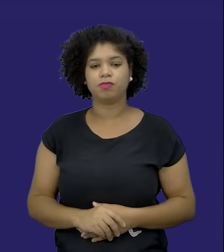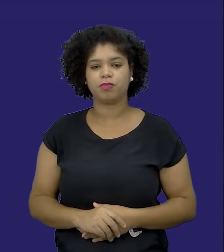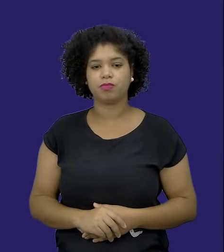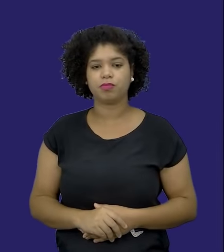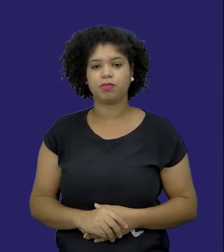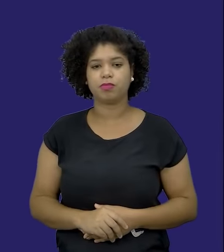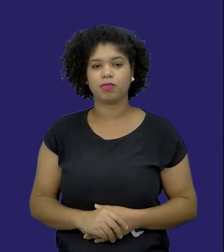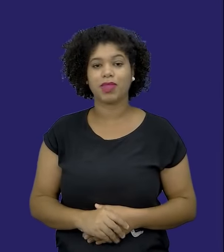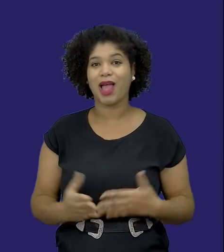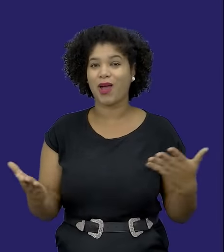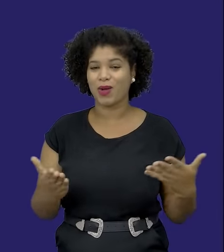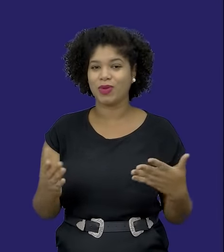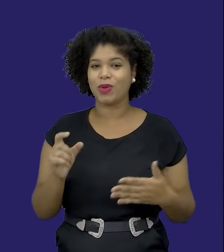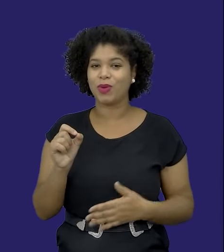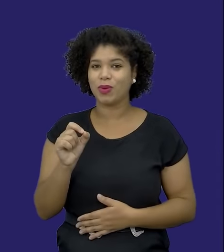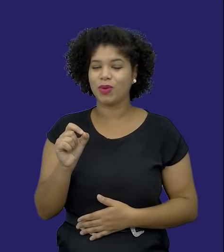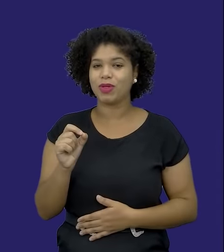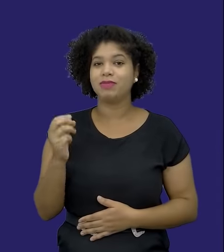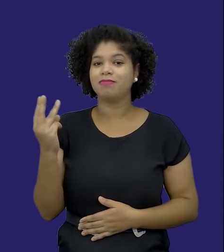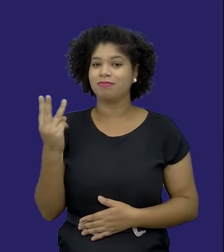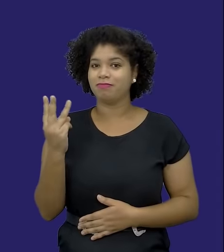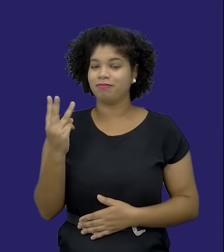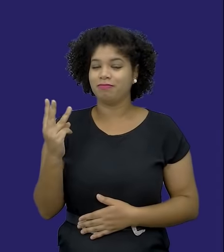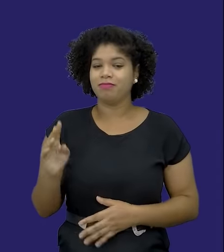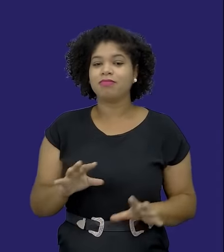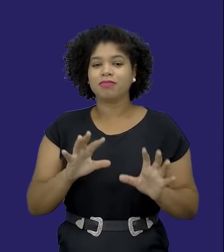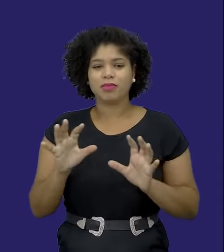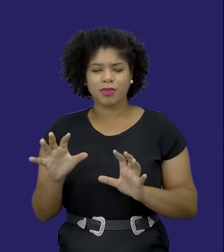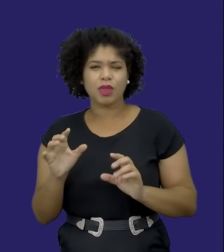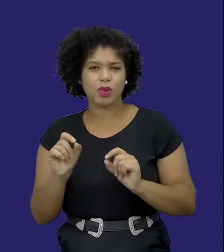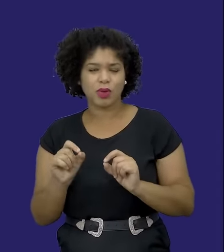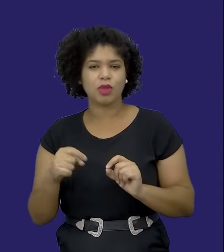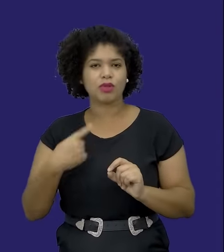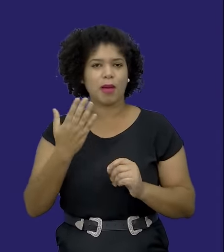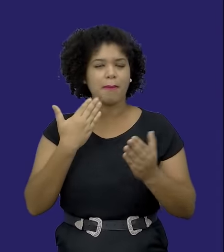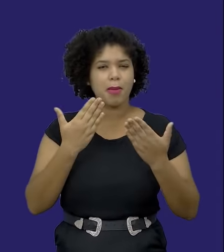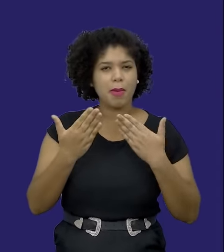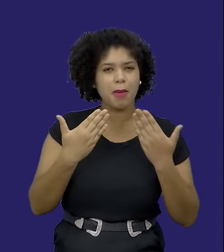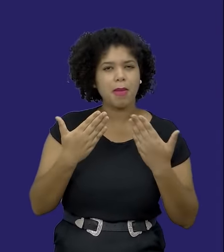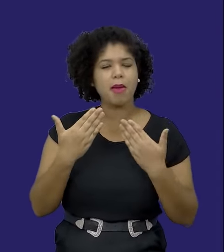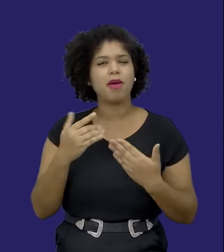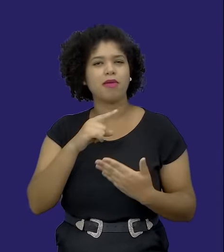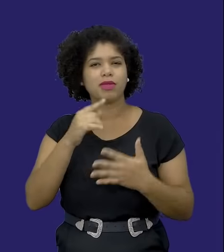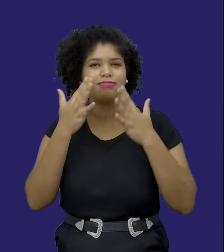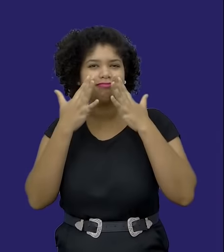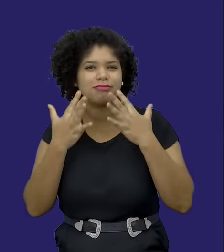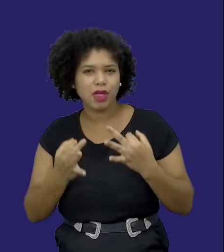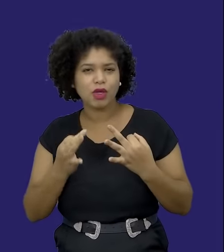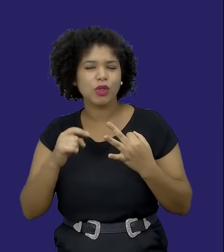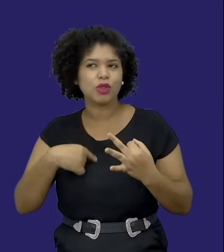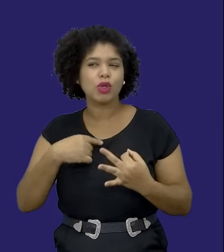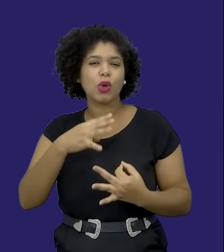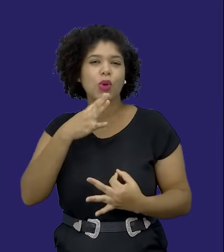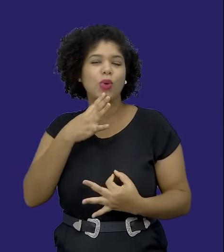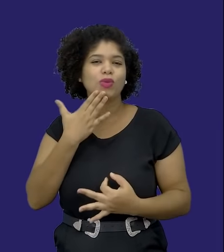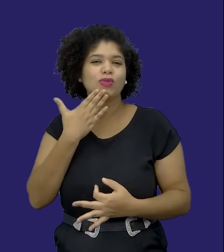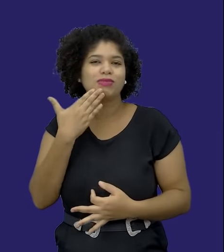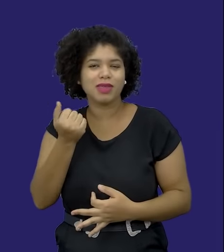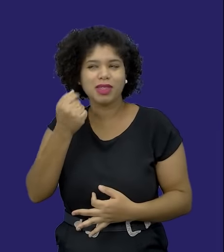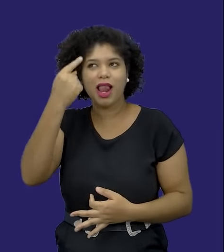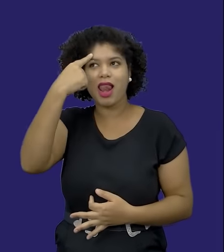E agora, a partir do que a gente conversou um pouquinho, né, do que vocês ouviram um pouquinho, nós conheceremos